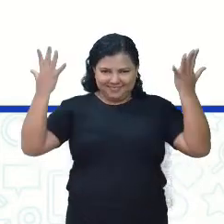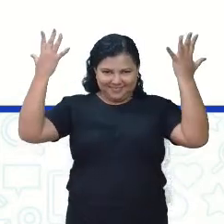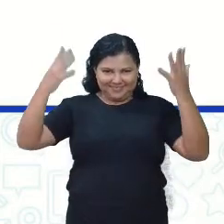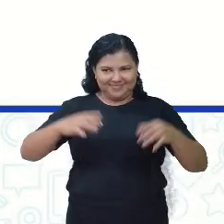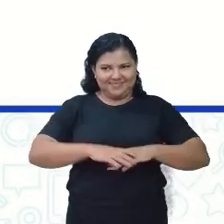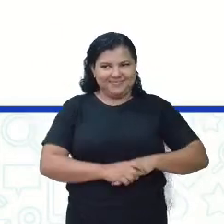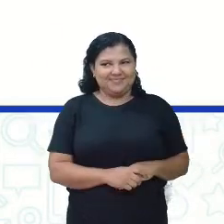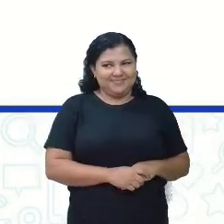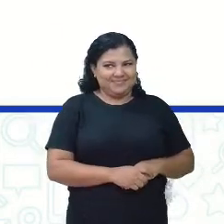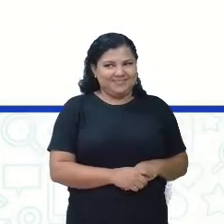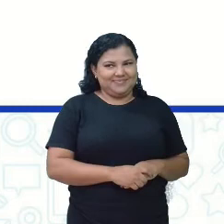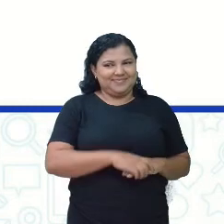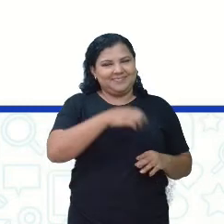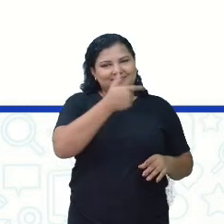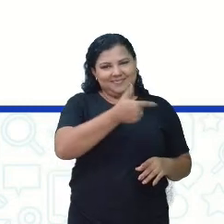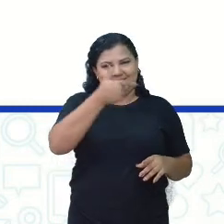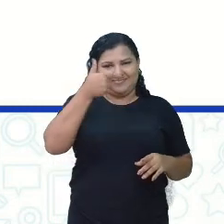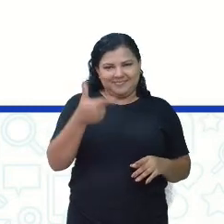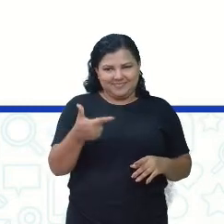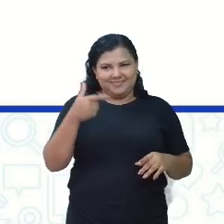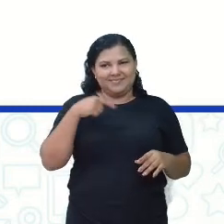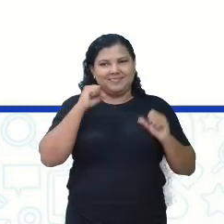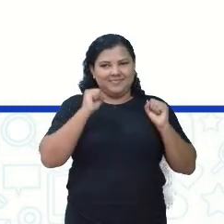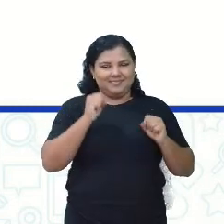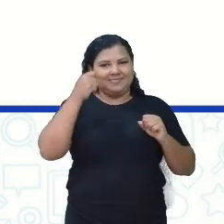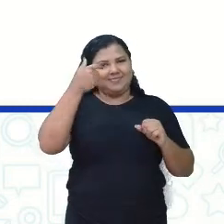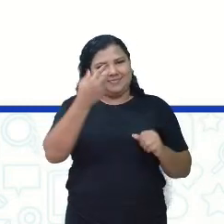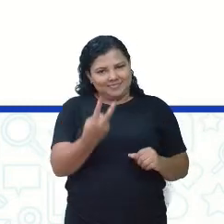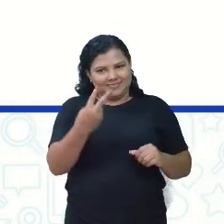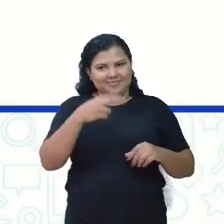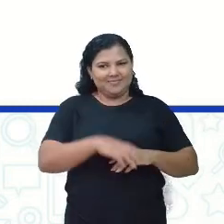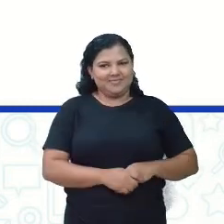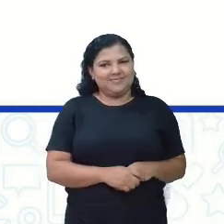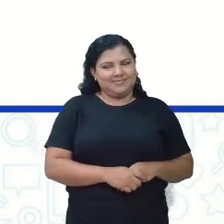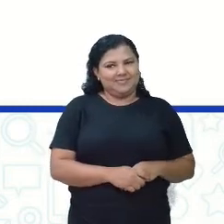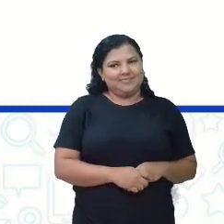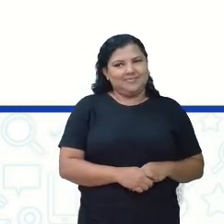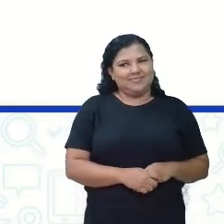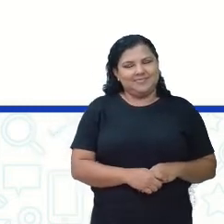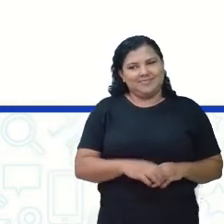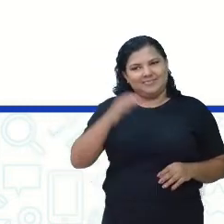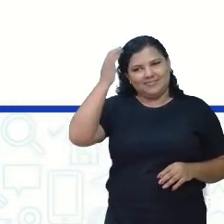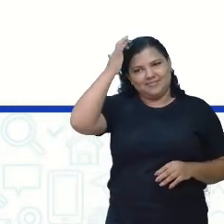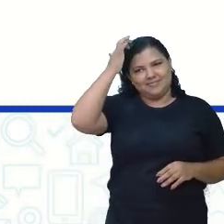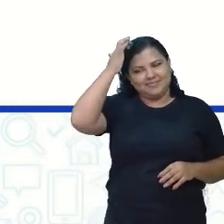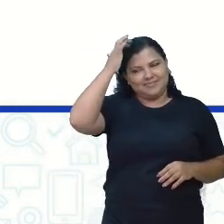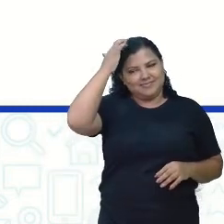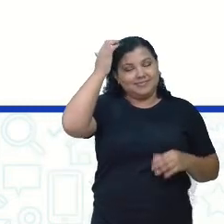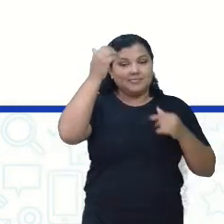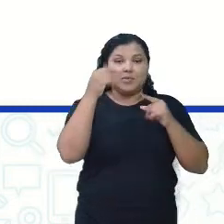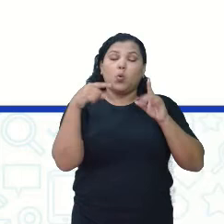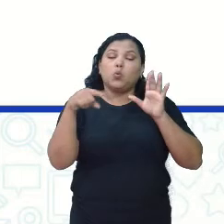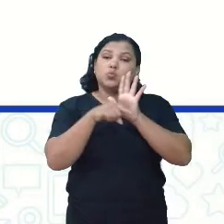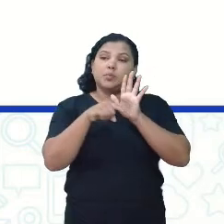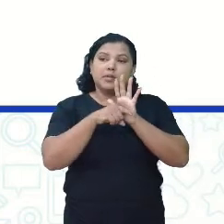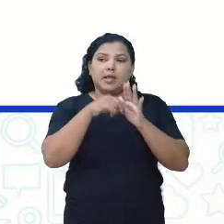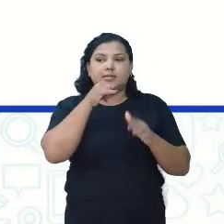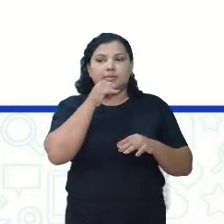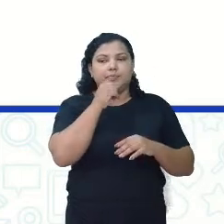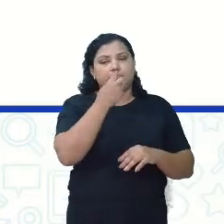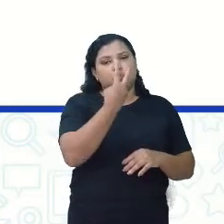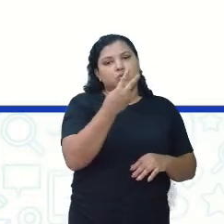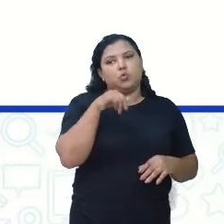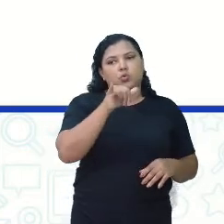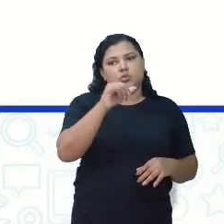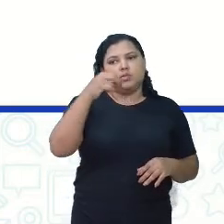O cara vai fazer 22 anos, aí pega o 2. 23, deixa um 2 lá reservado. Subtraindo aí esse valor, eu vou